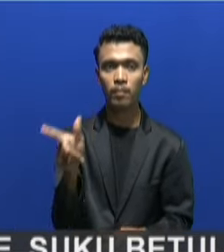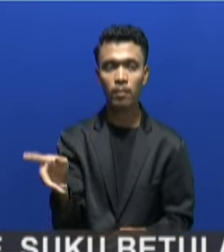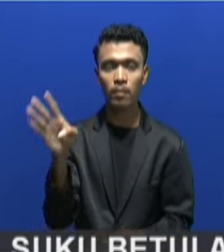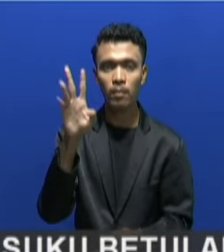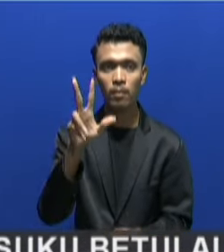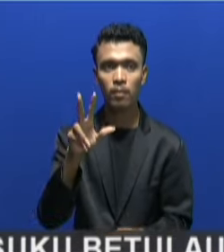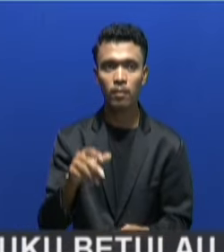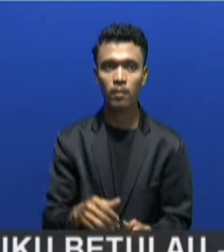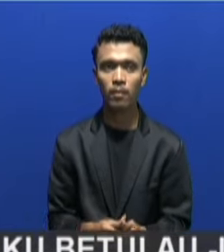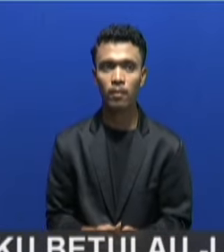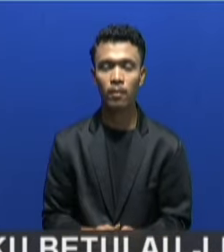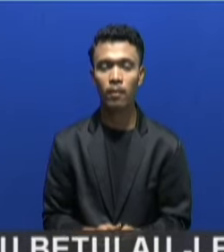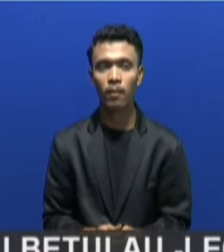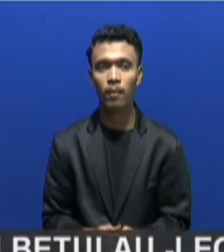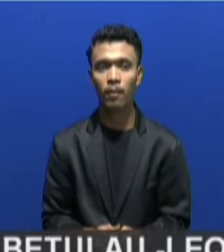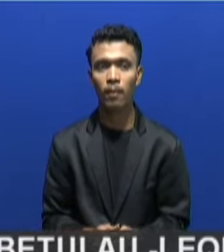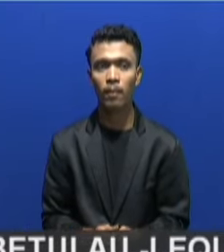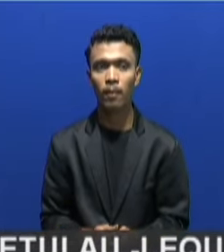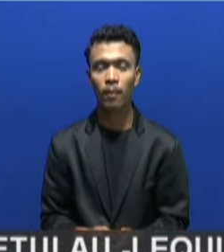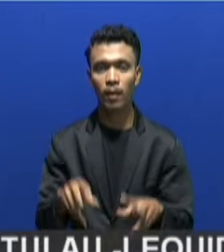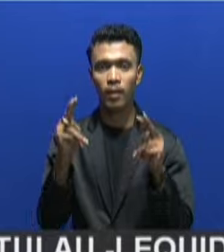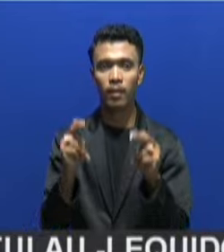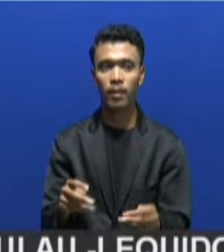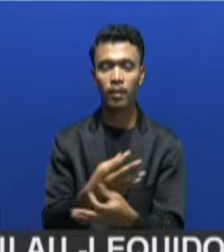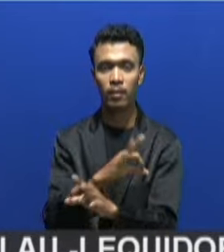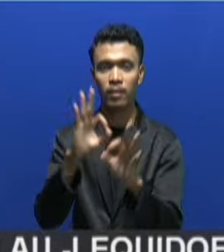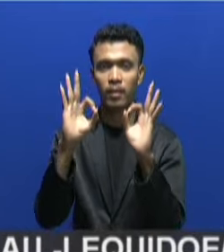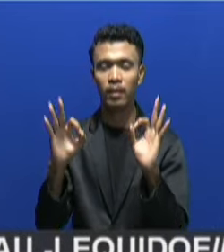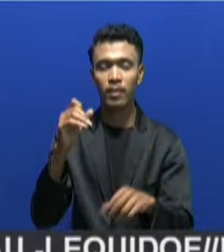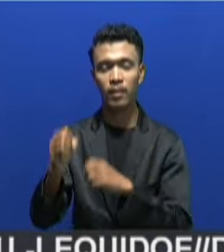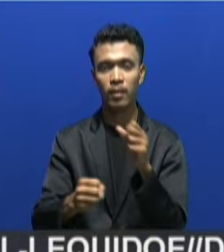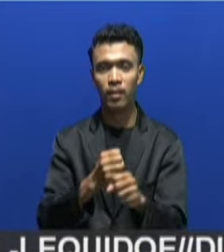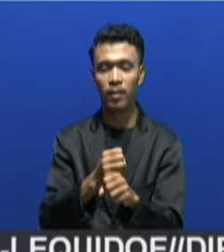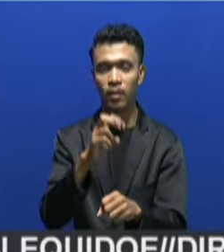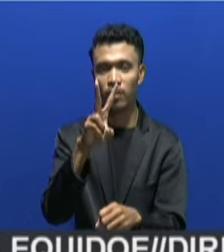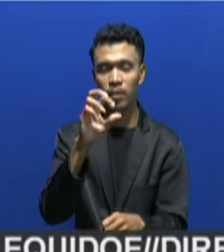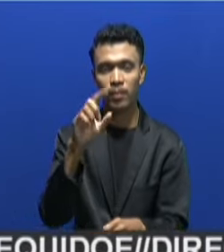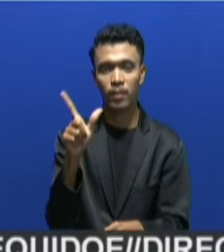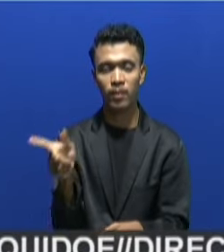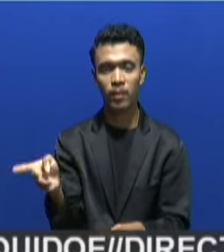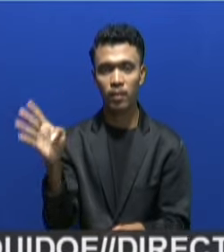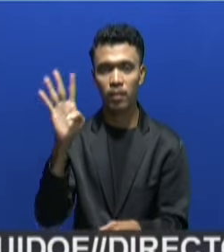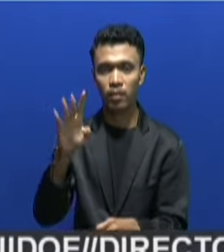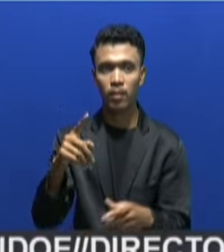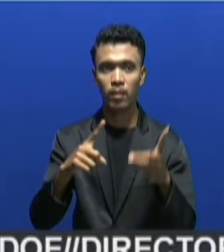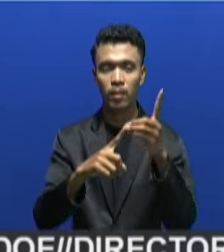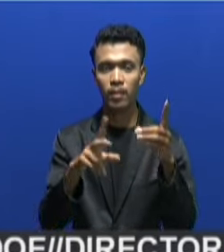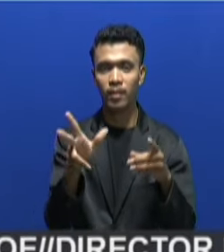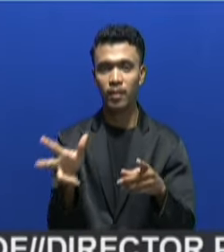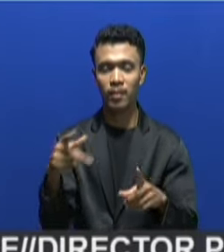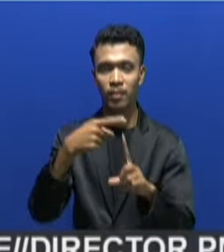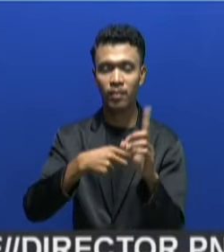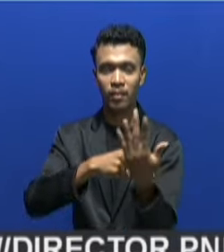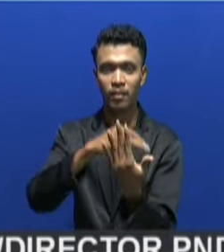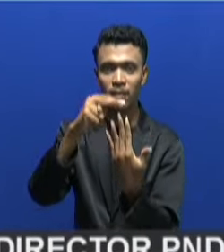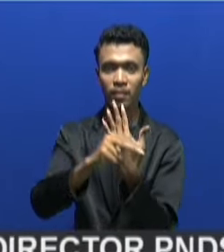20, 21, 22, 23, 24 tem que realiza no tem que finaliza aí a 2024 antes de 30 de novembro. Então, ia